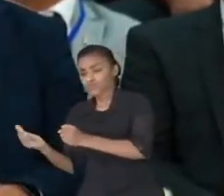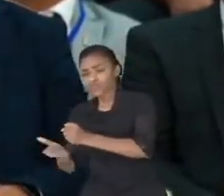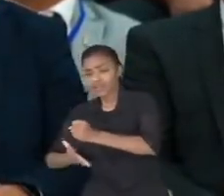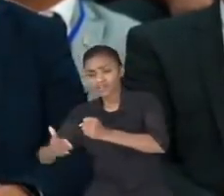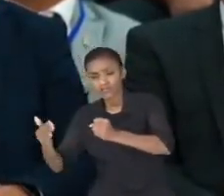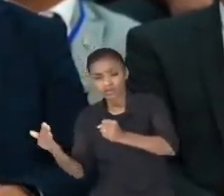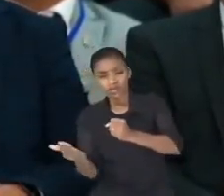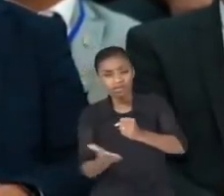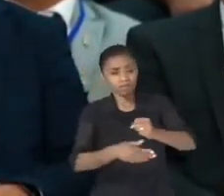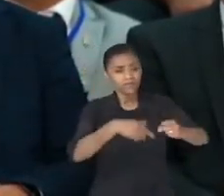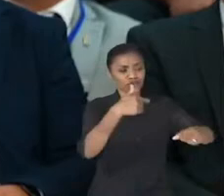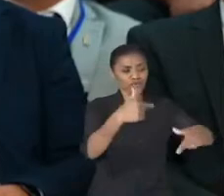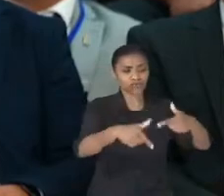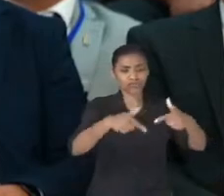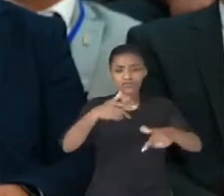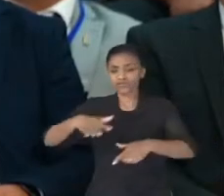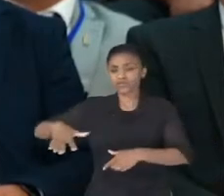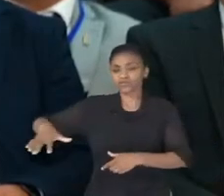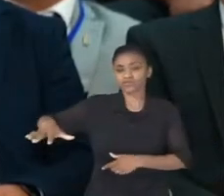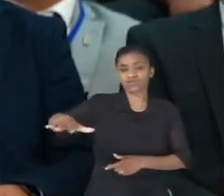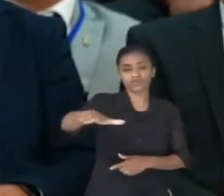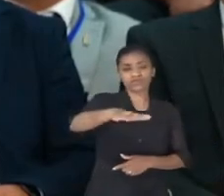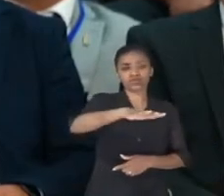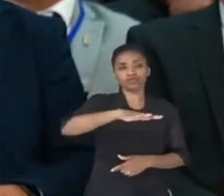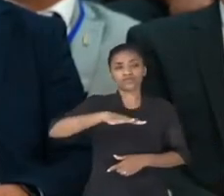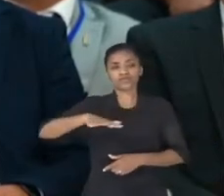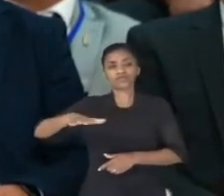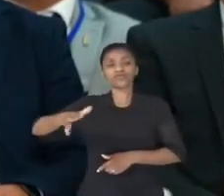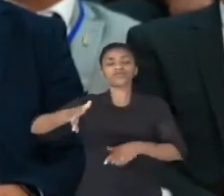ceifeiros lá no campo